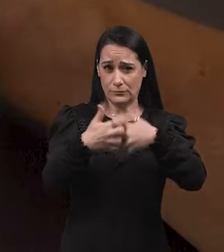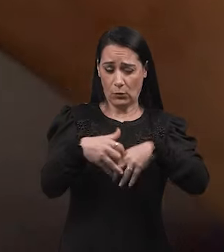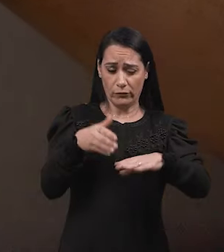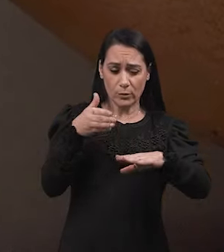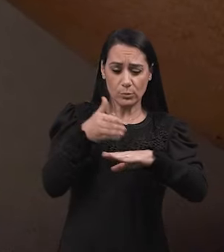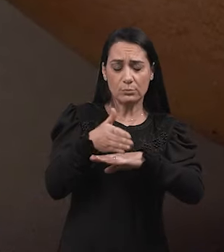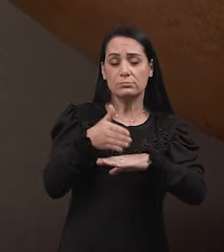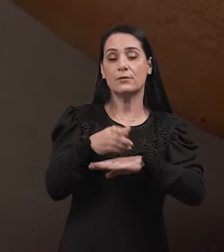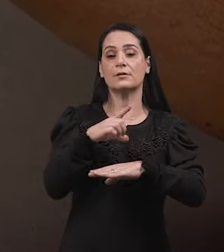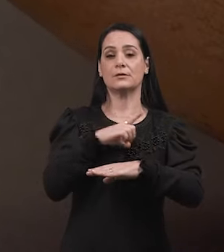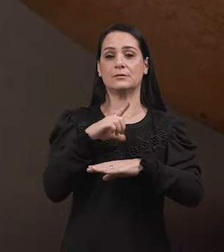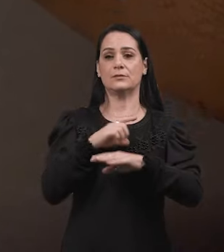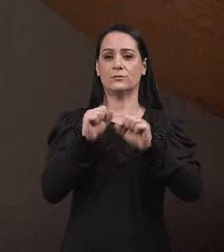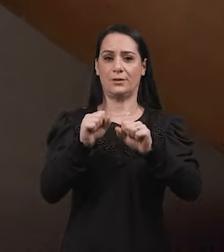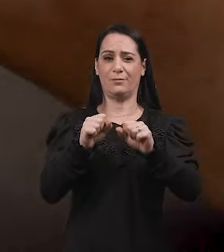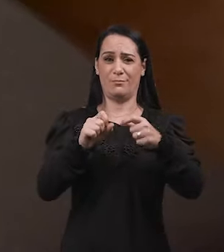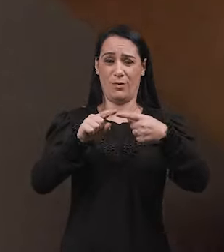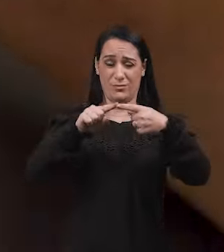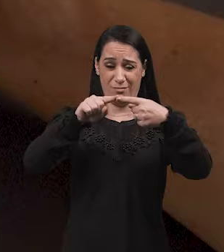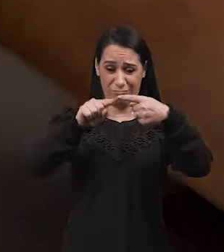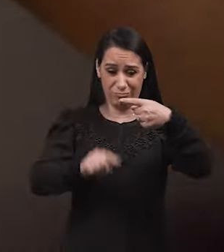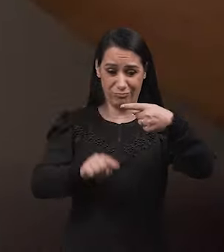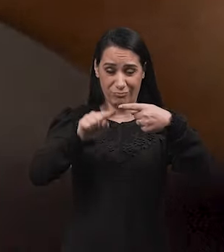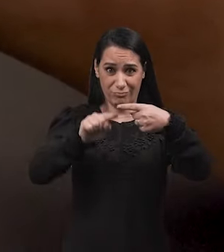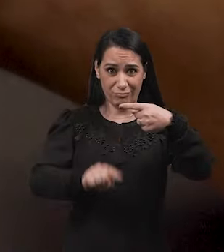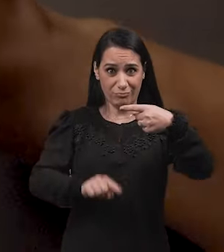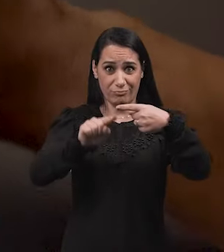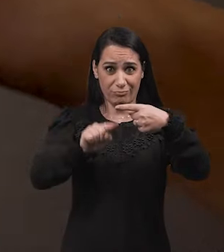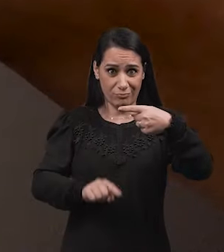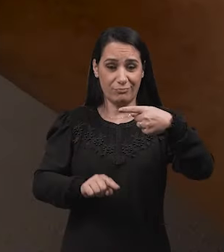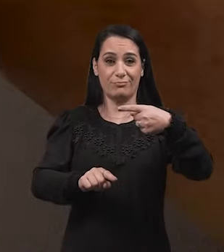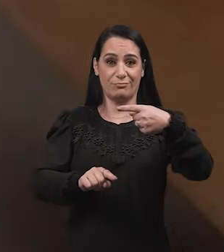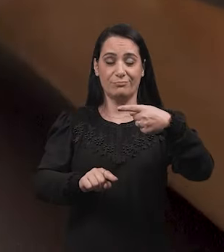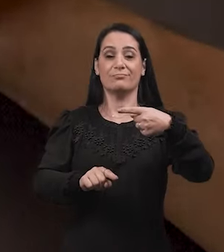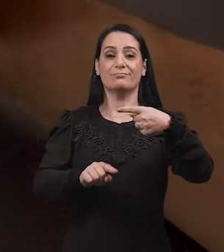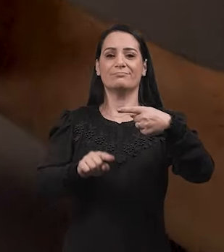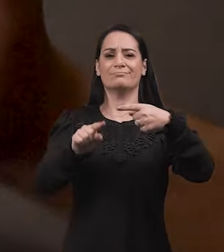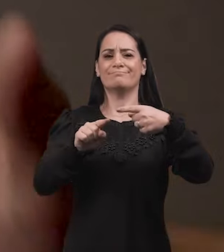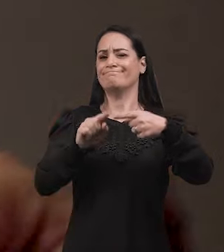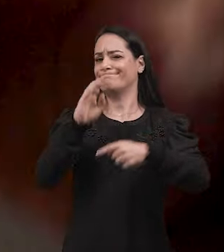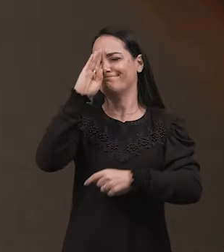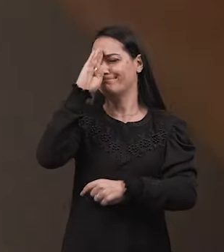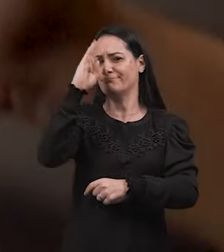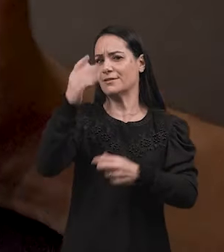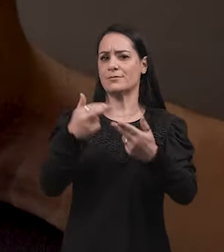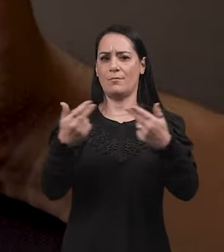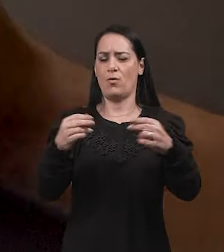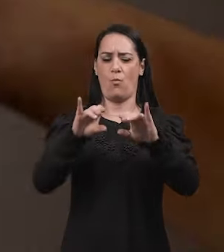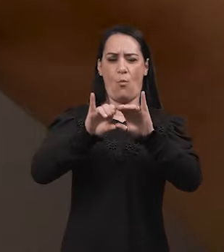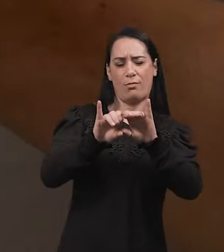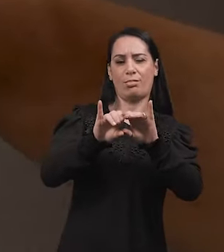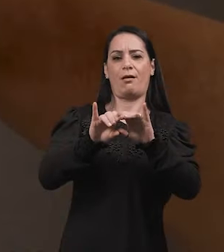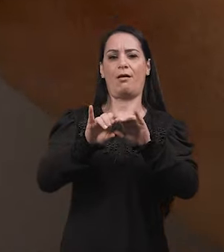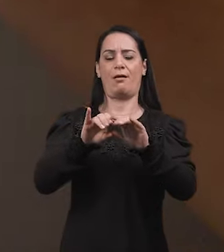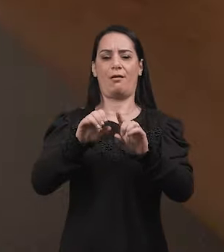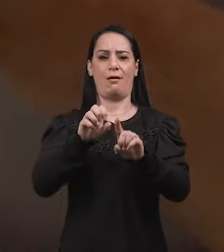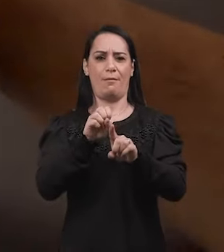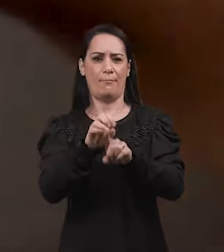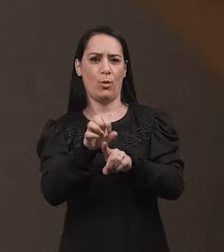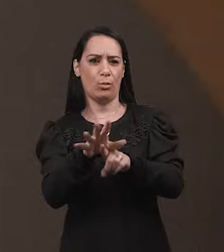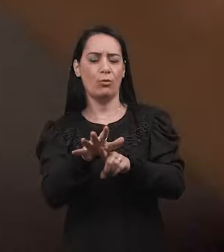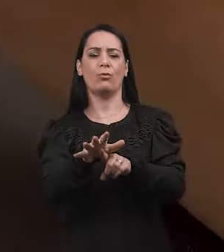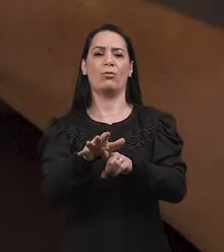Acessando as configurações aqui, você pode arrastar para baixo e você vai ter acesso aos principais recursos,